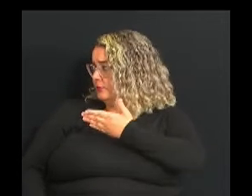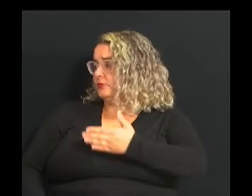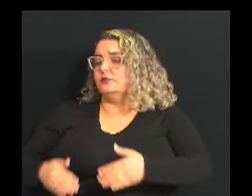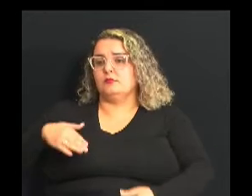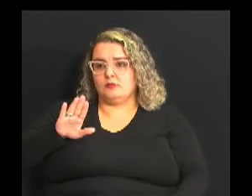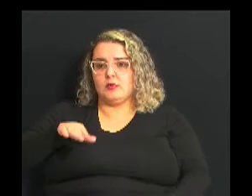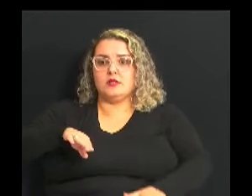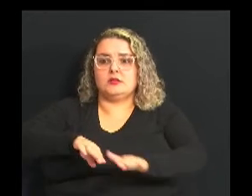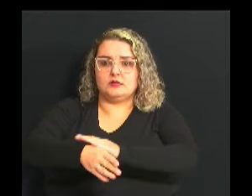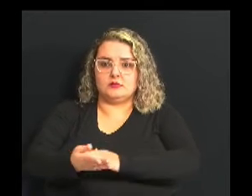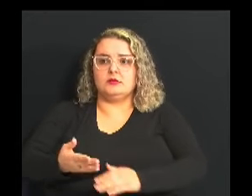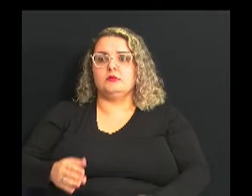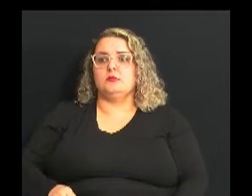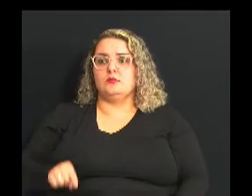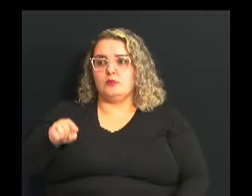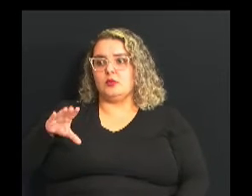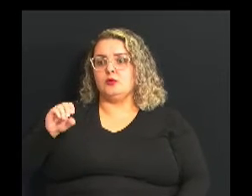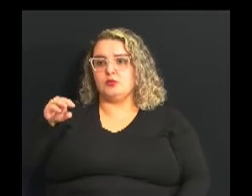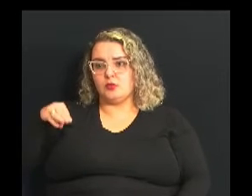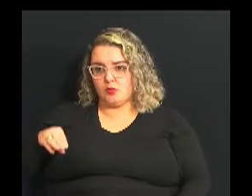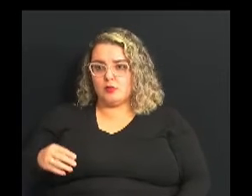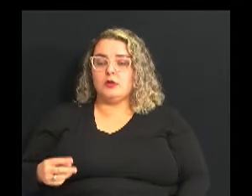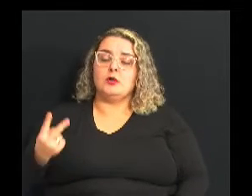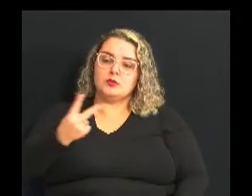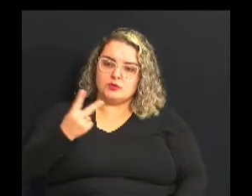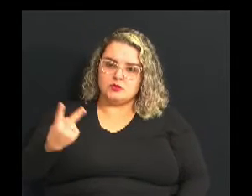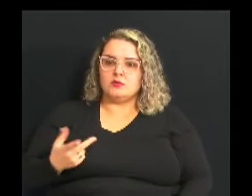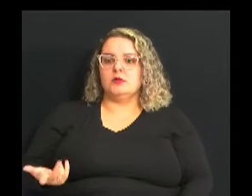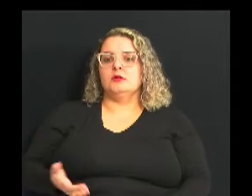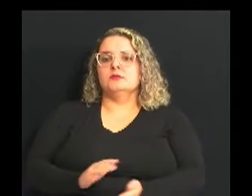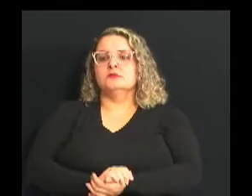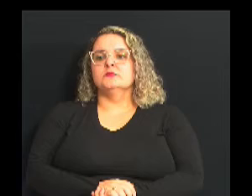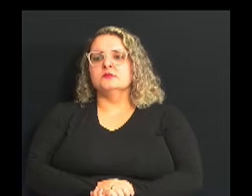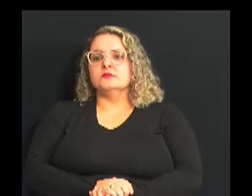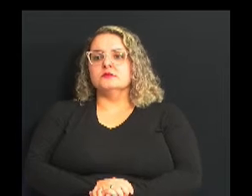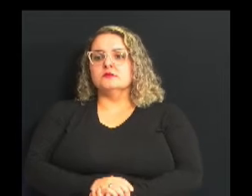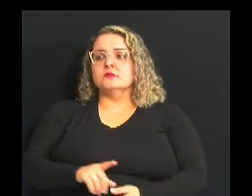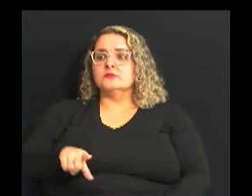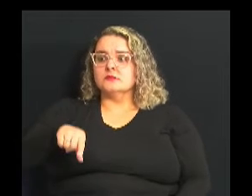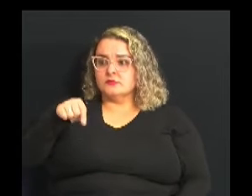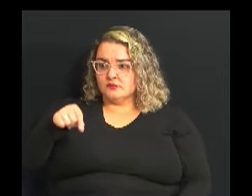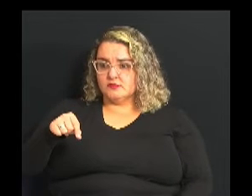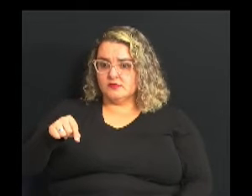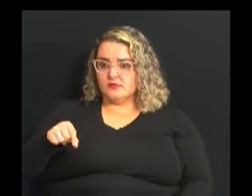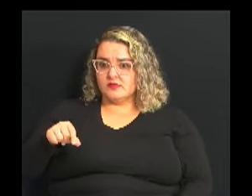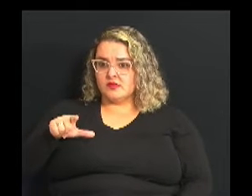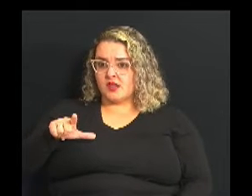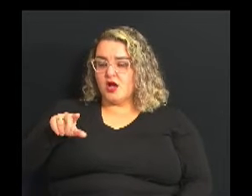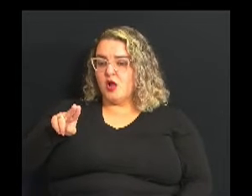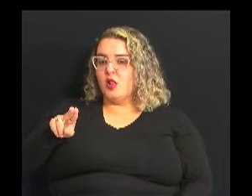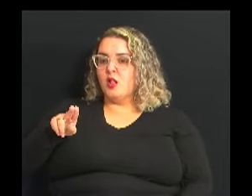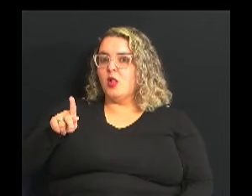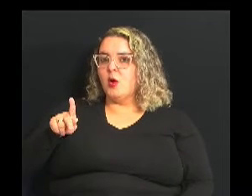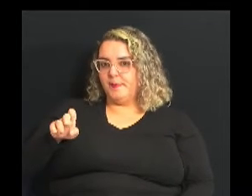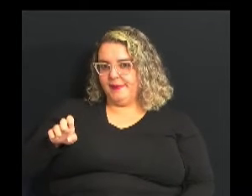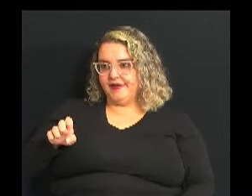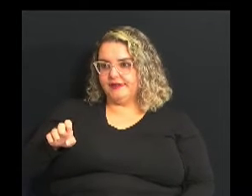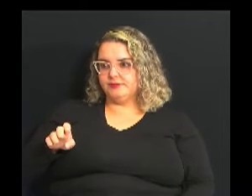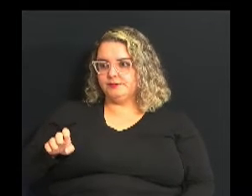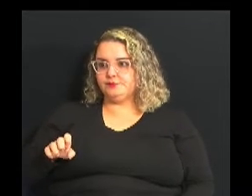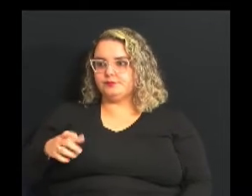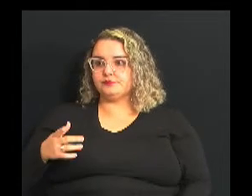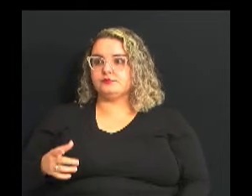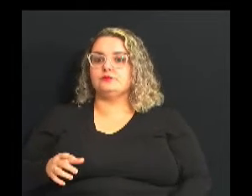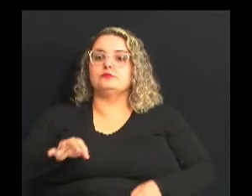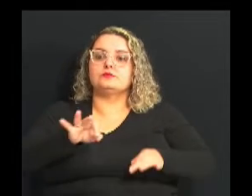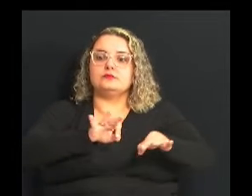também com o .com, então dá para ver pelos 2 endereços. Nós optamos por um sistema de looping. O que é isso? Nós exibimos a mesma programação